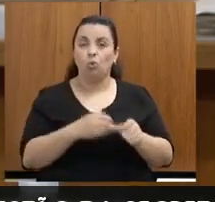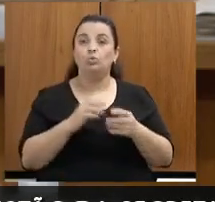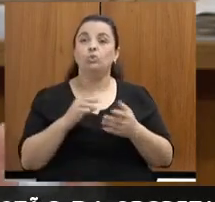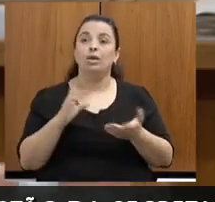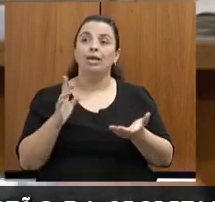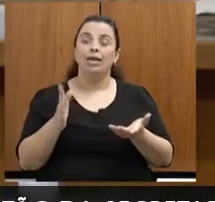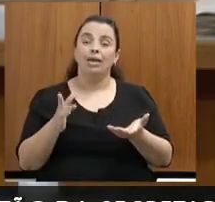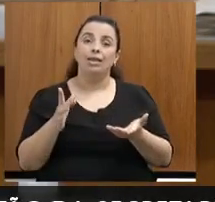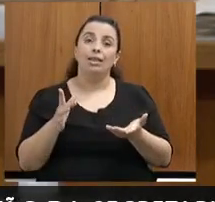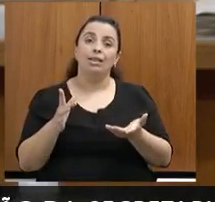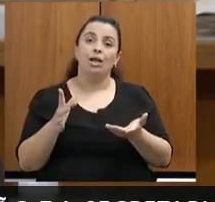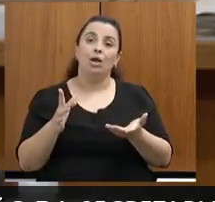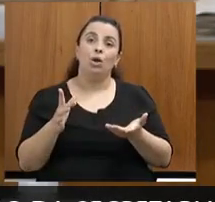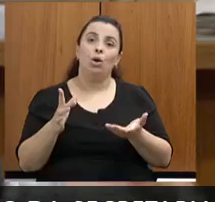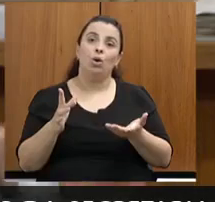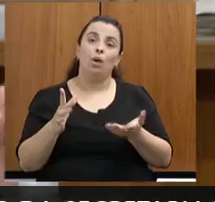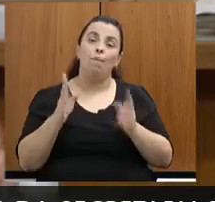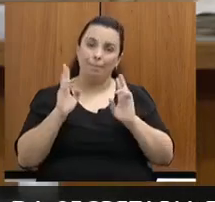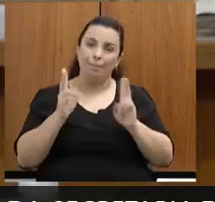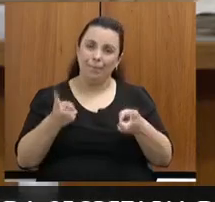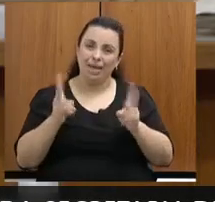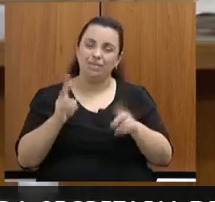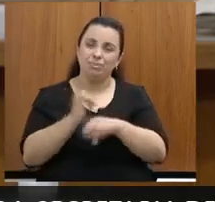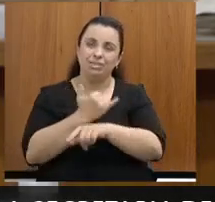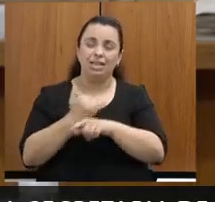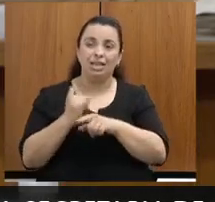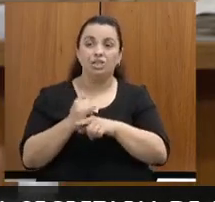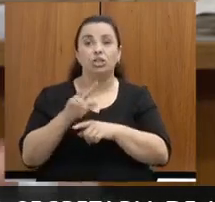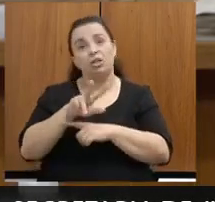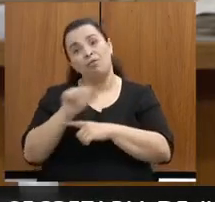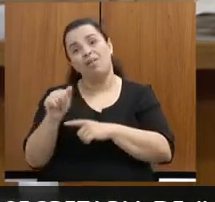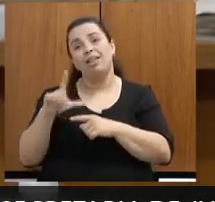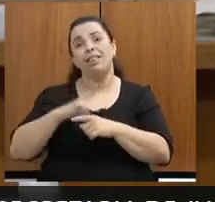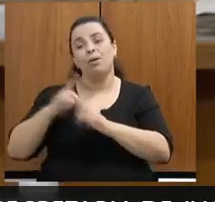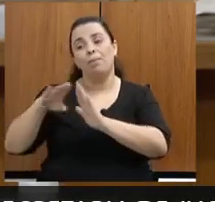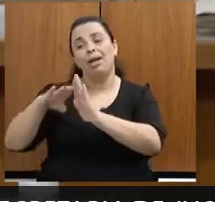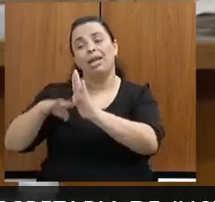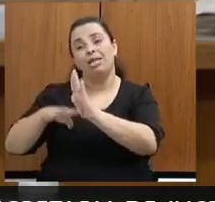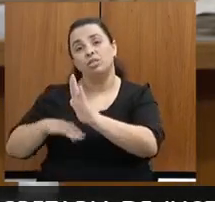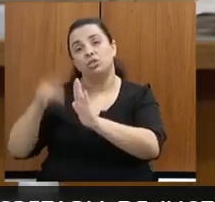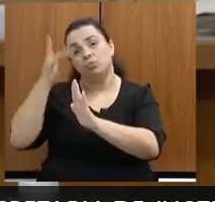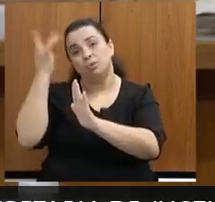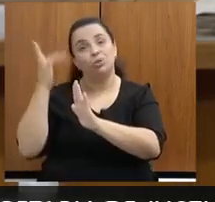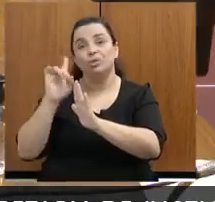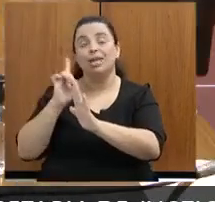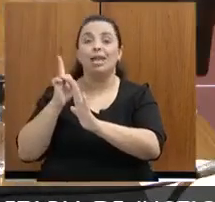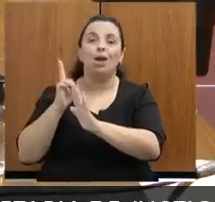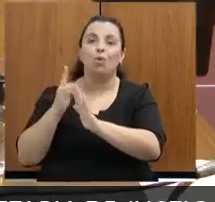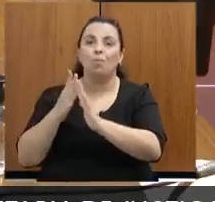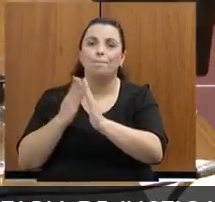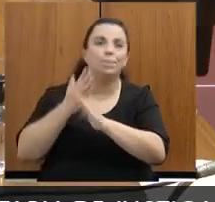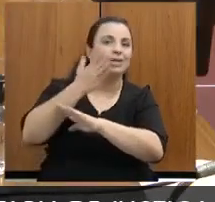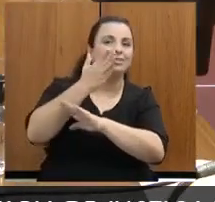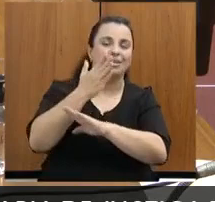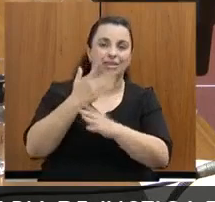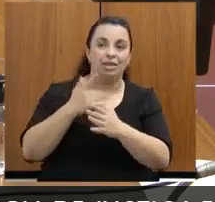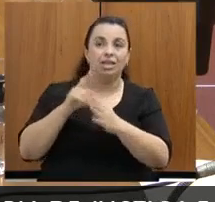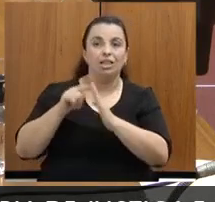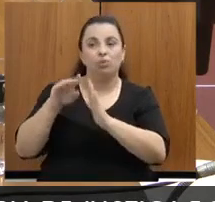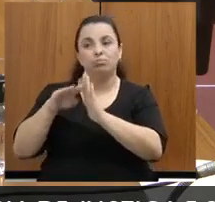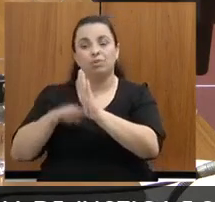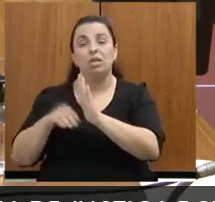excedentes nesses concursos para Para viabilizar futuros ingressos então a nós teremos